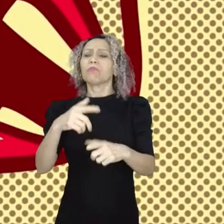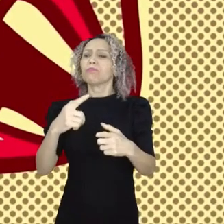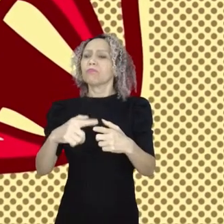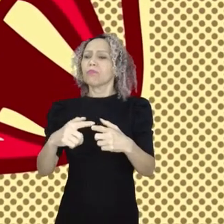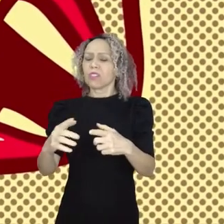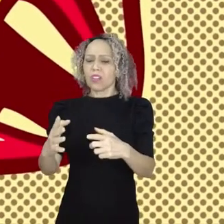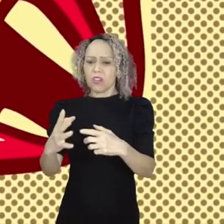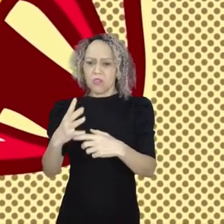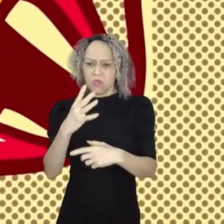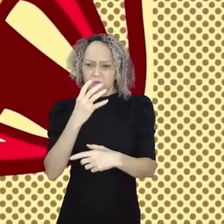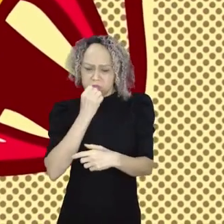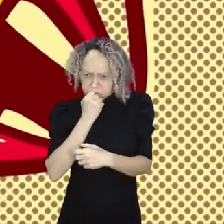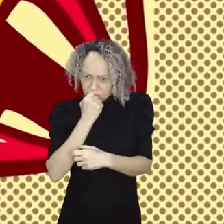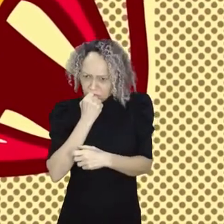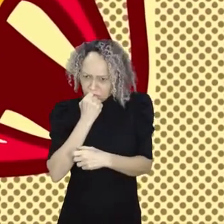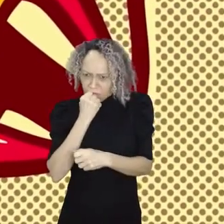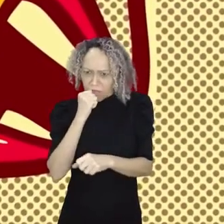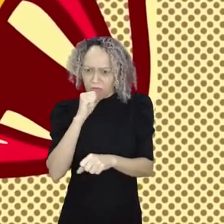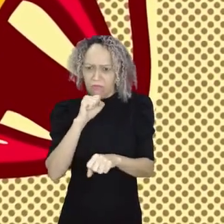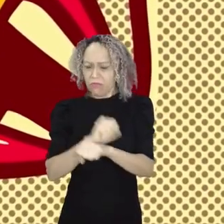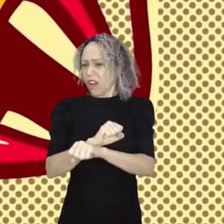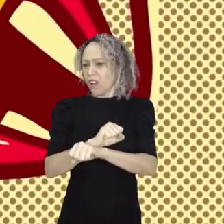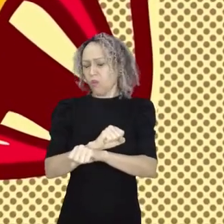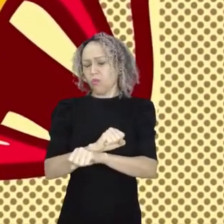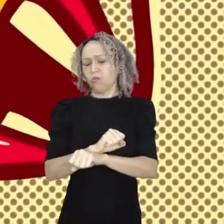agora eu vou falar.